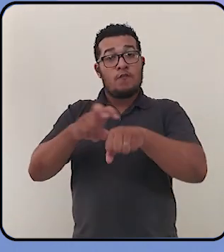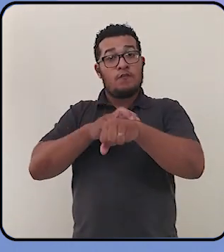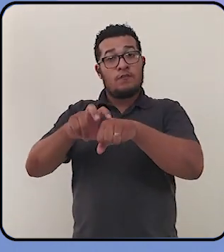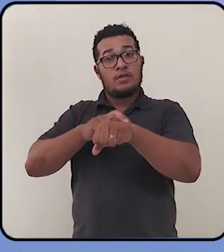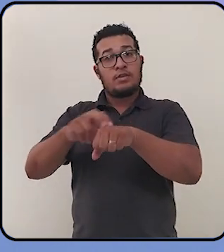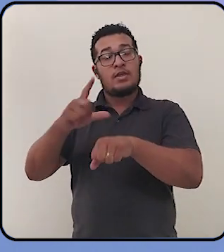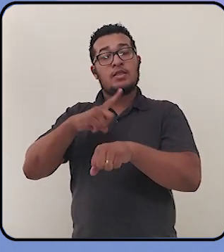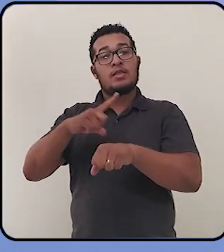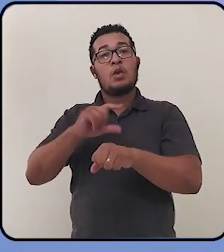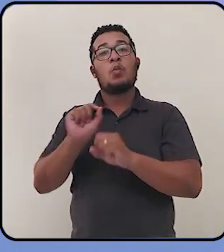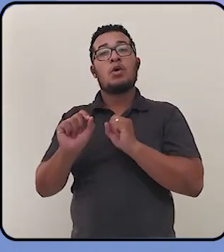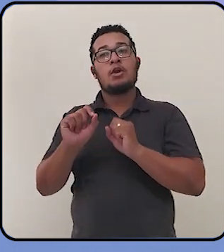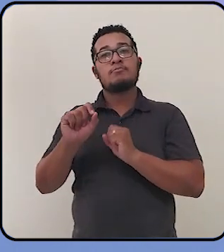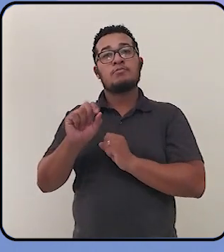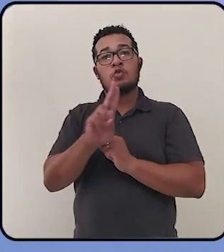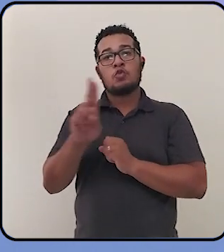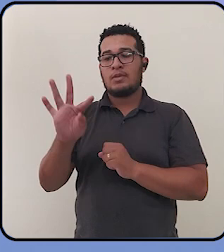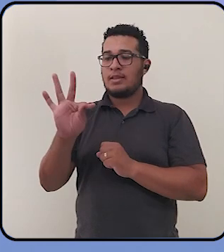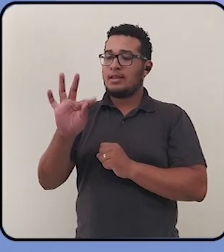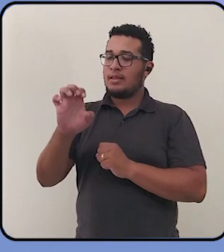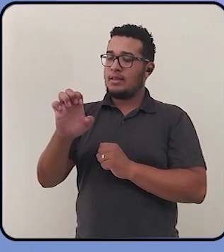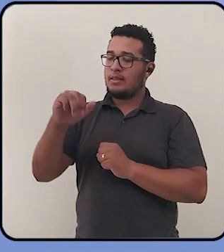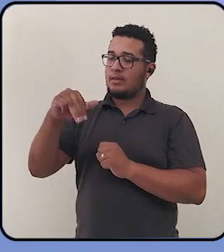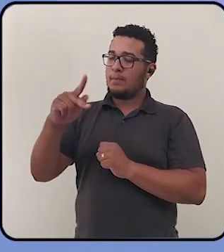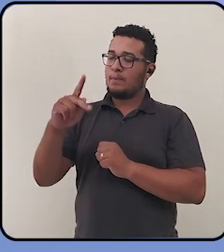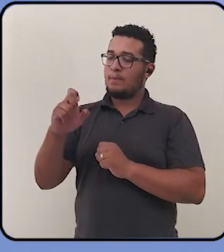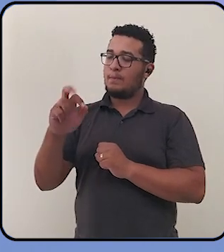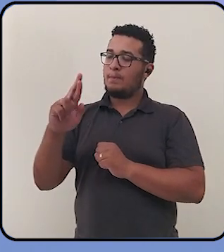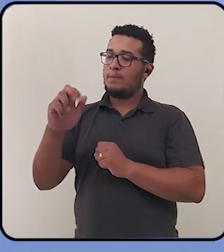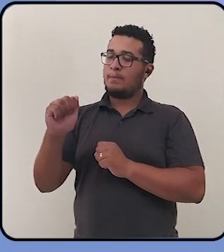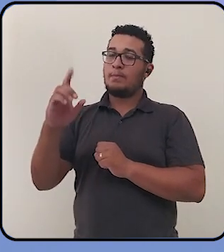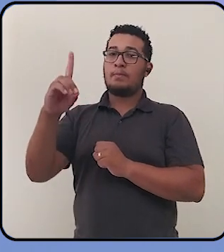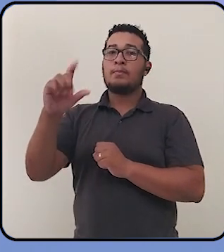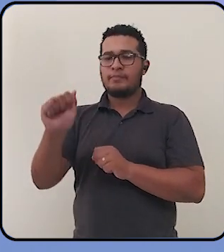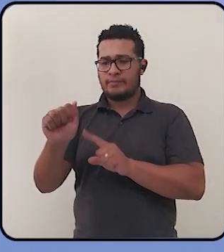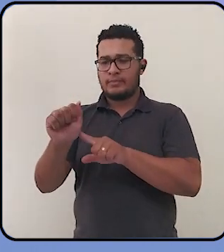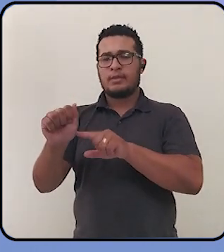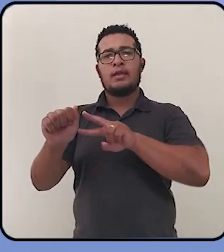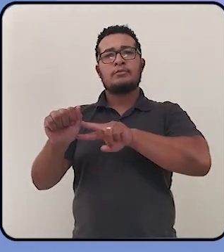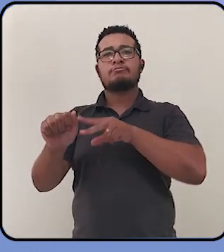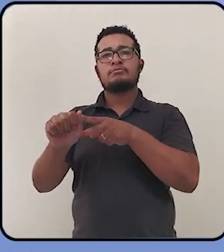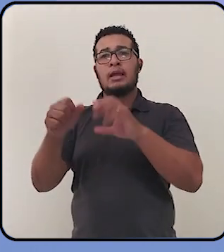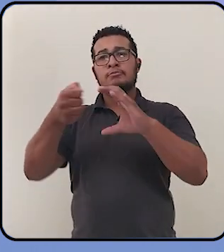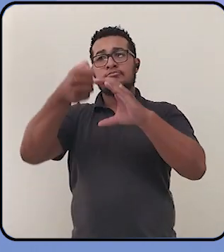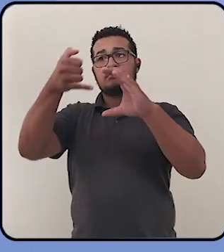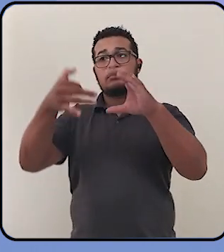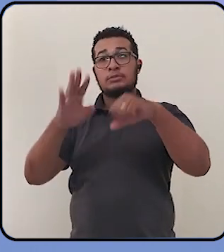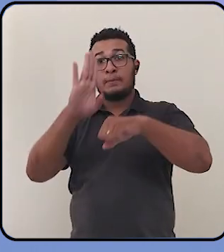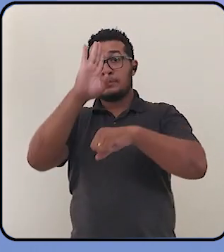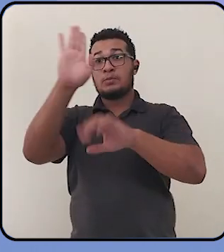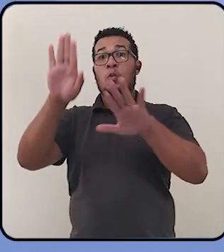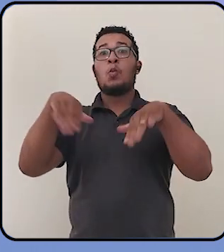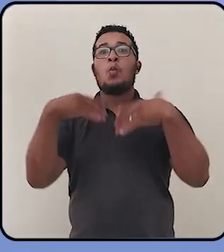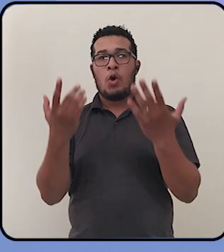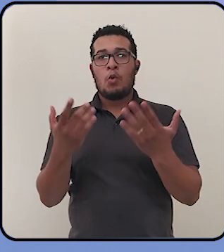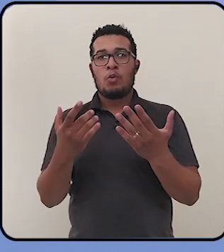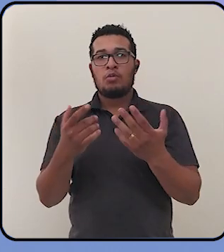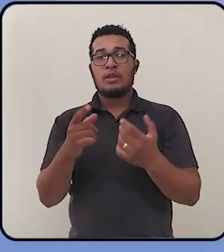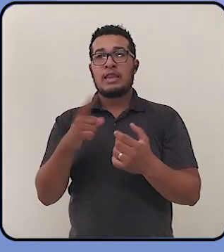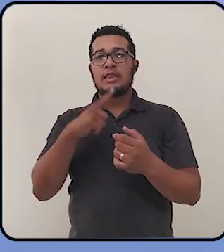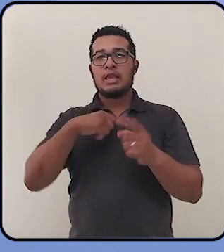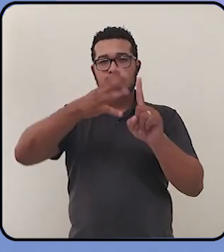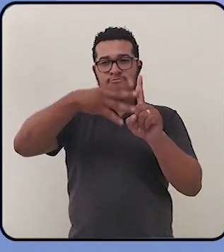zona temperada. A característica principal da zona temperada são as 4 estações do ano